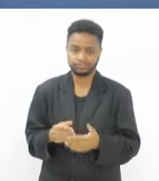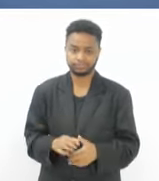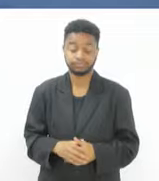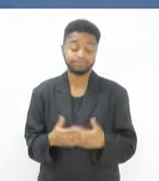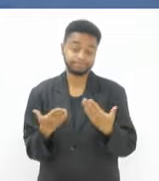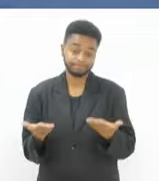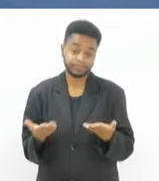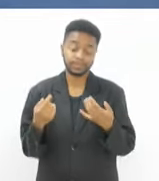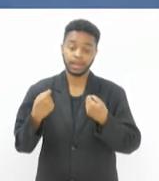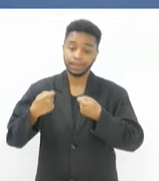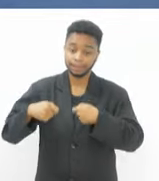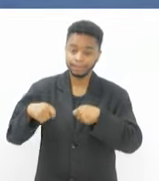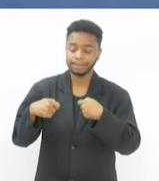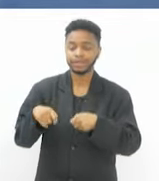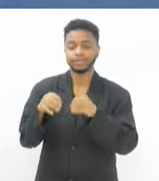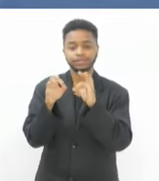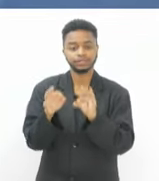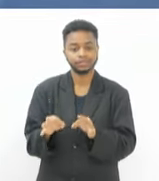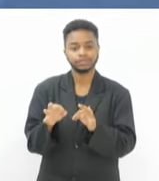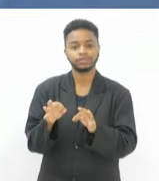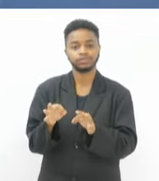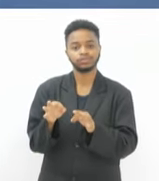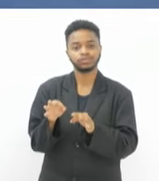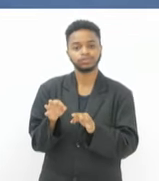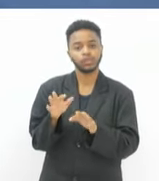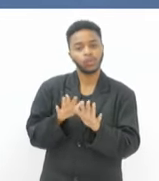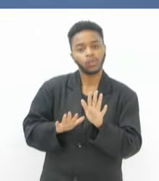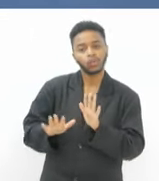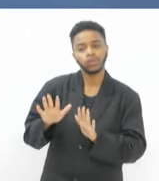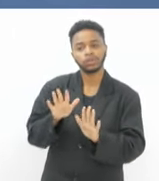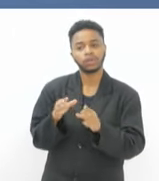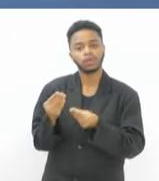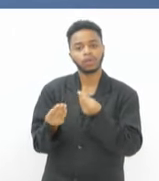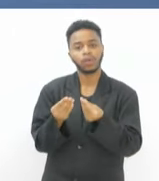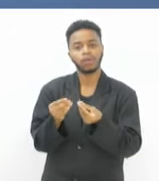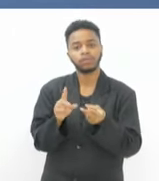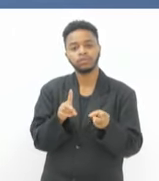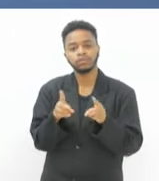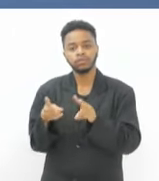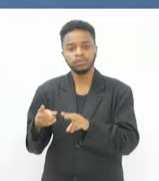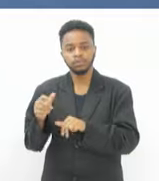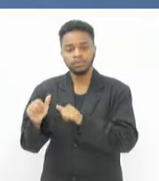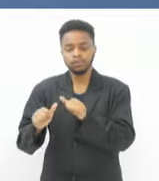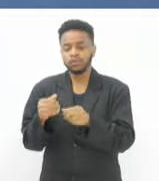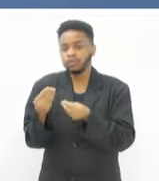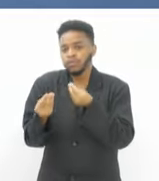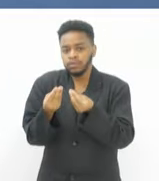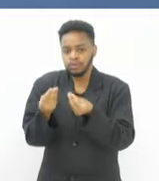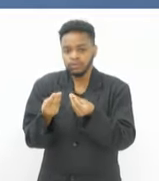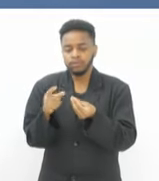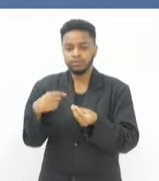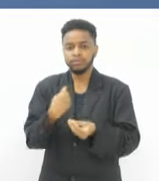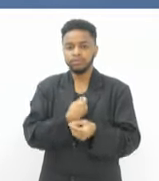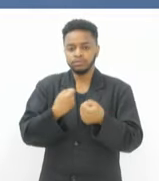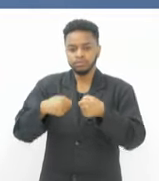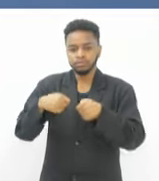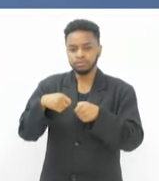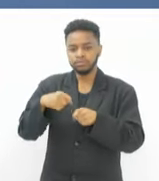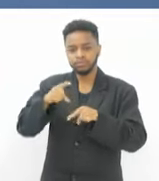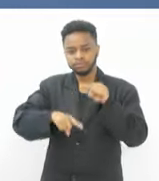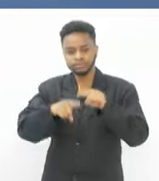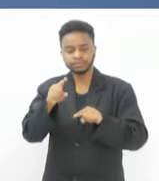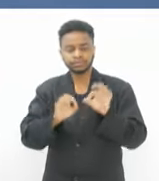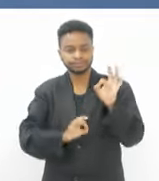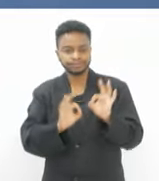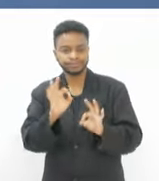Então a gente precisa ir cuidando dessa transição. De que forma? Vamos preparar o